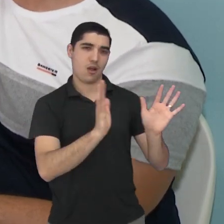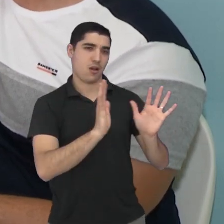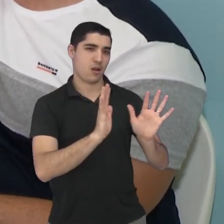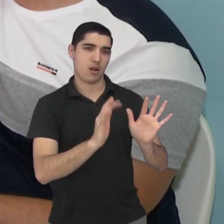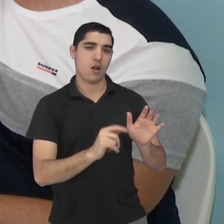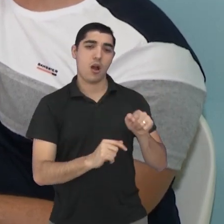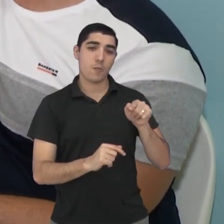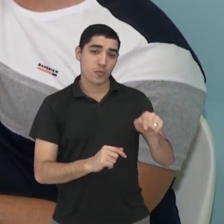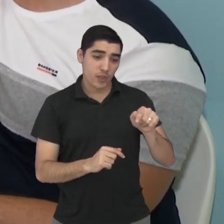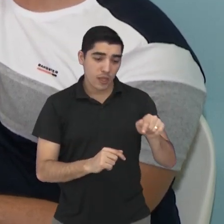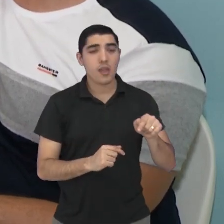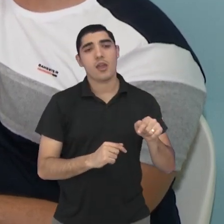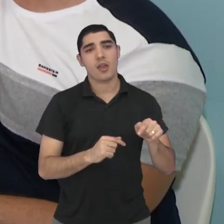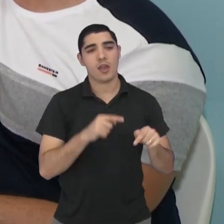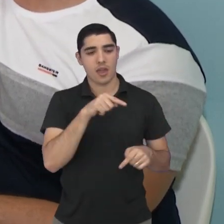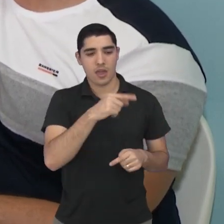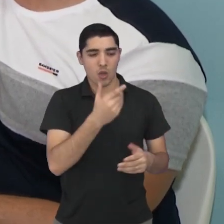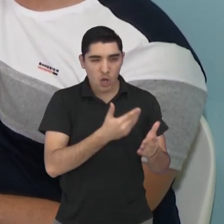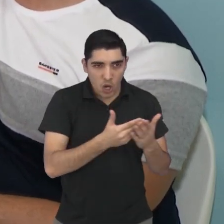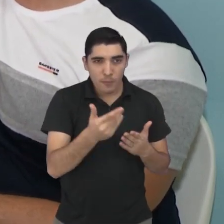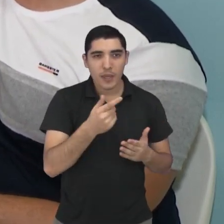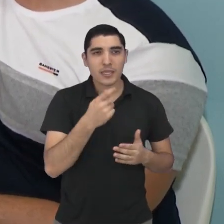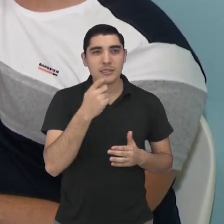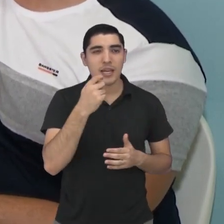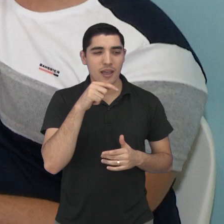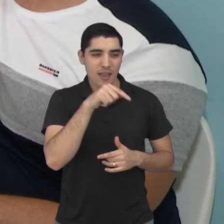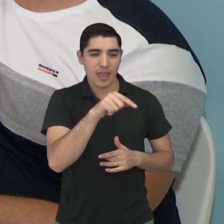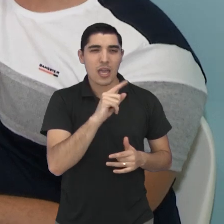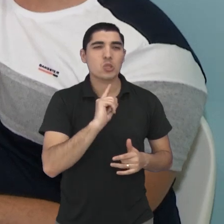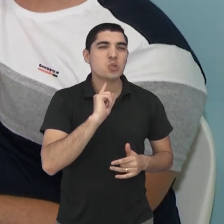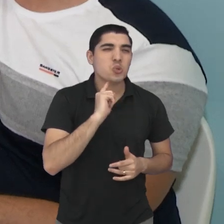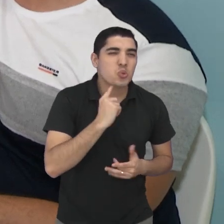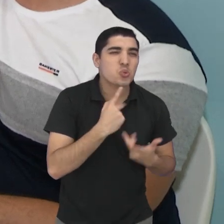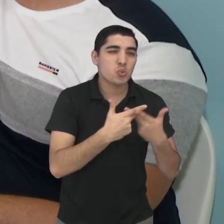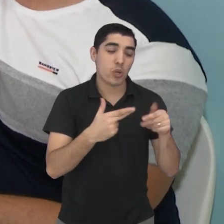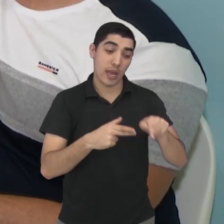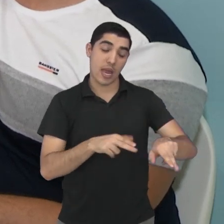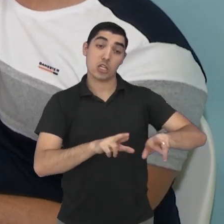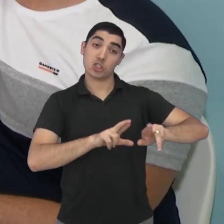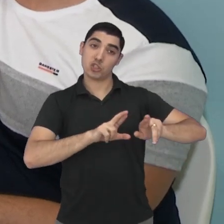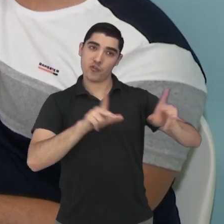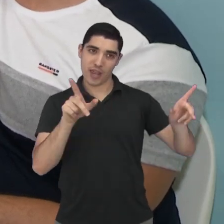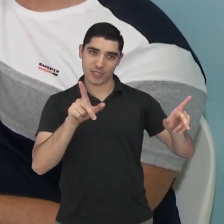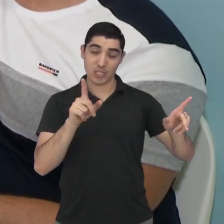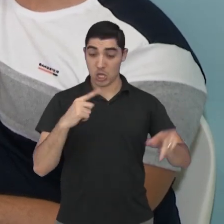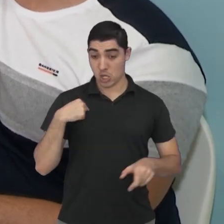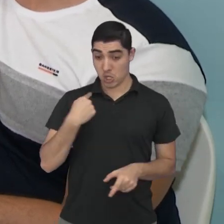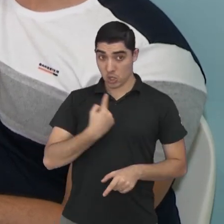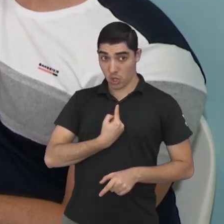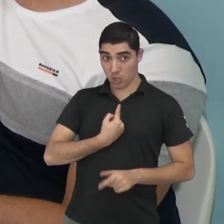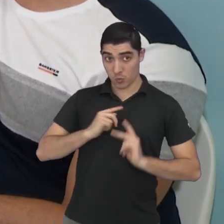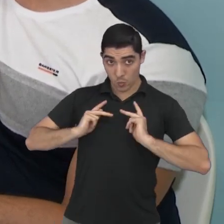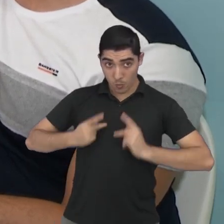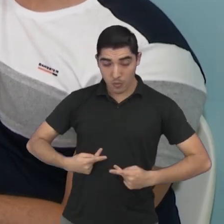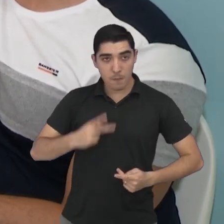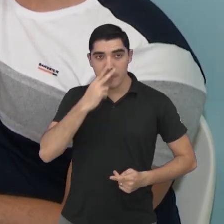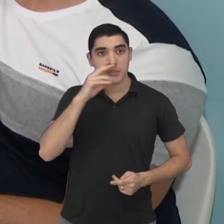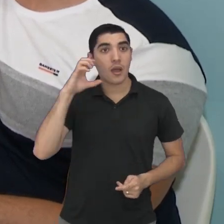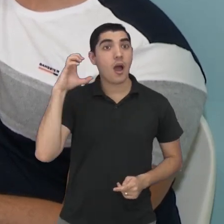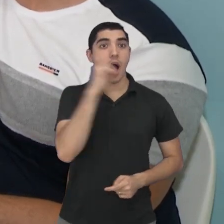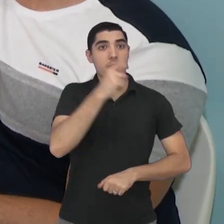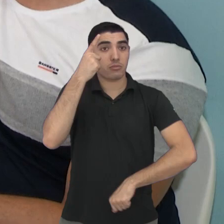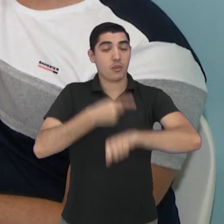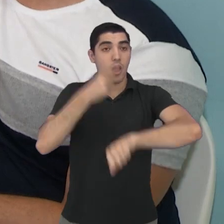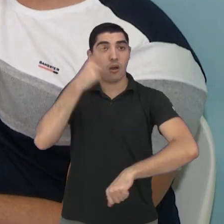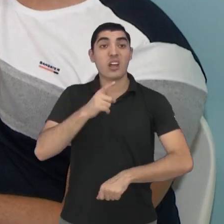velocidade em que a placa, o biofilme, se forma é um pouquinho diferente nos animais. Então, o nosso biofilme, ele se forma muito rapidamente. Se a